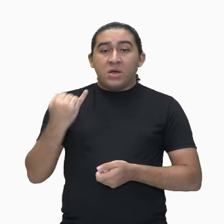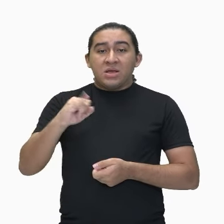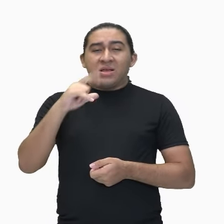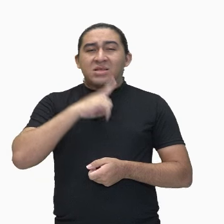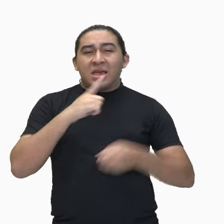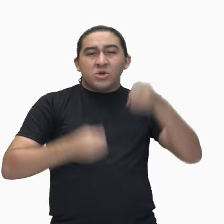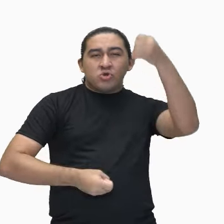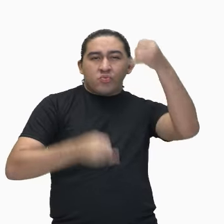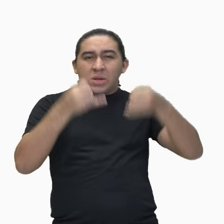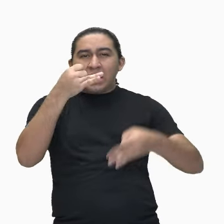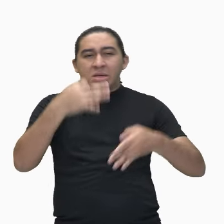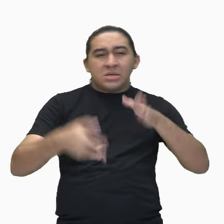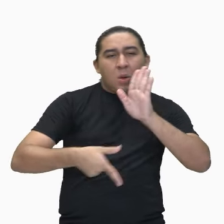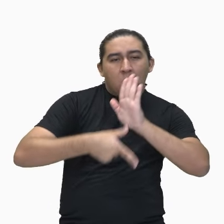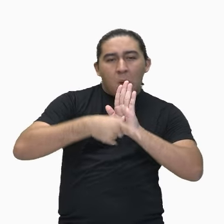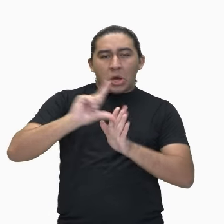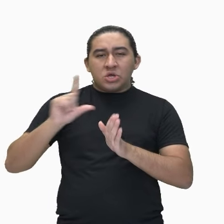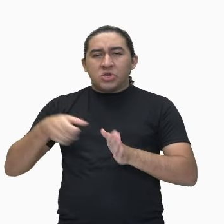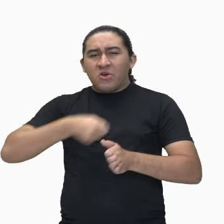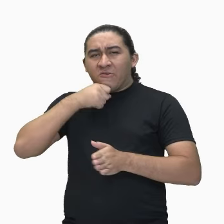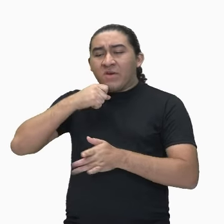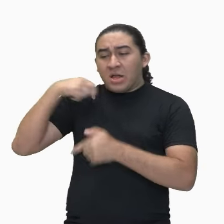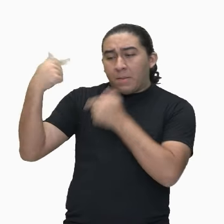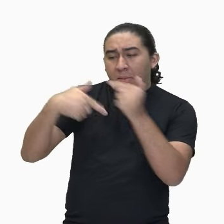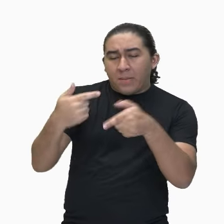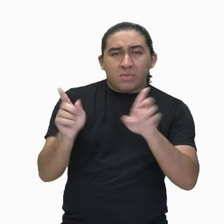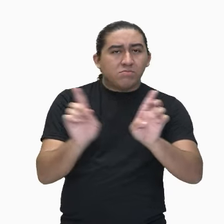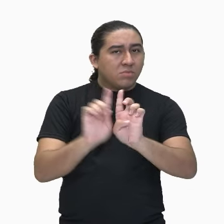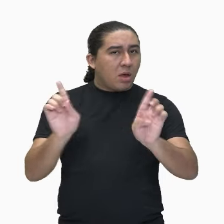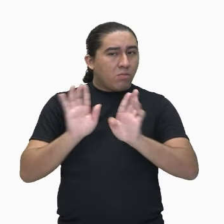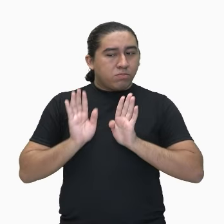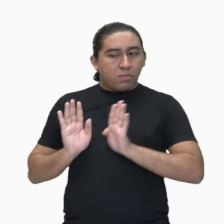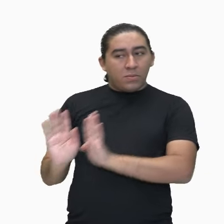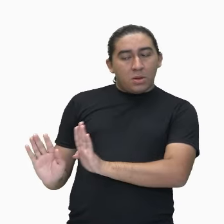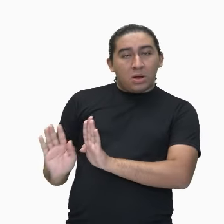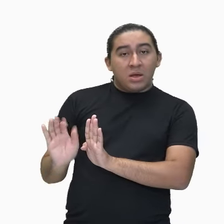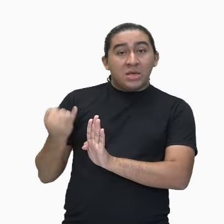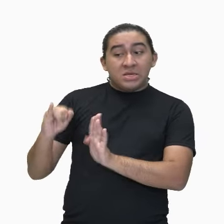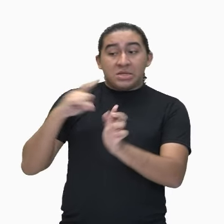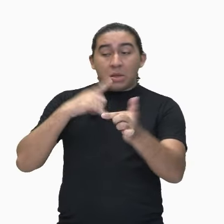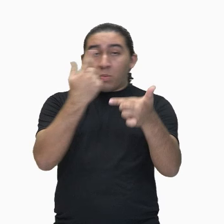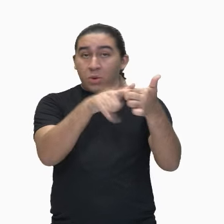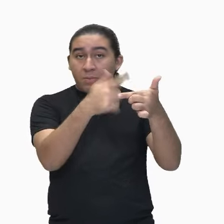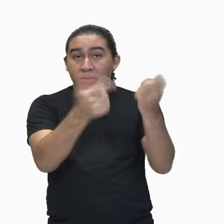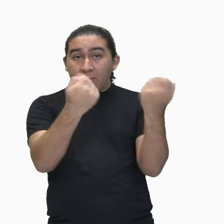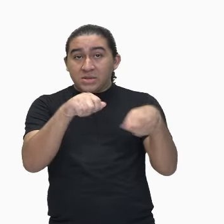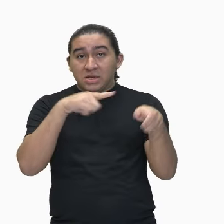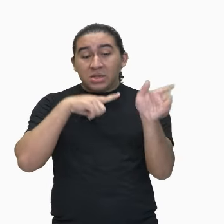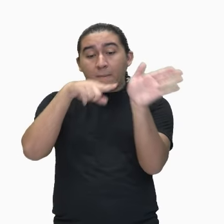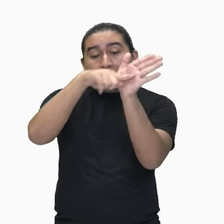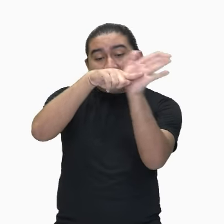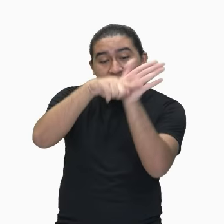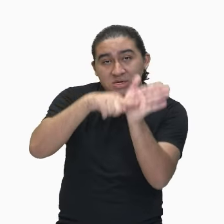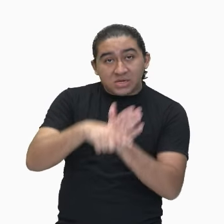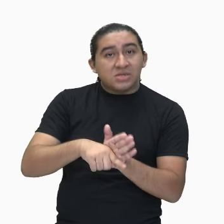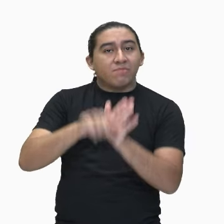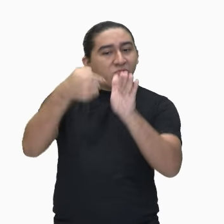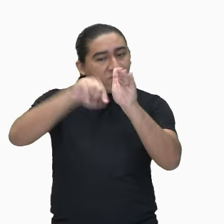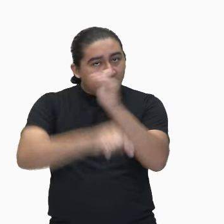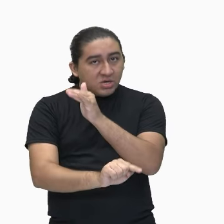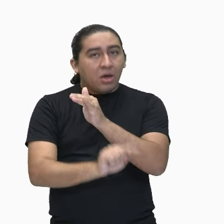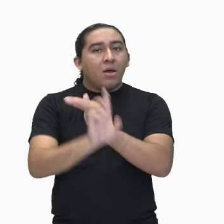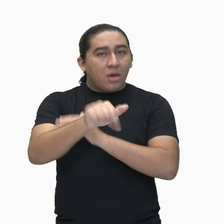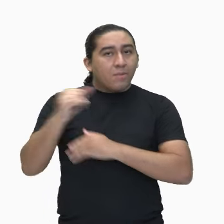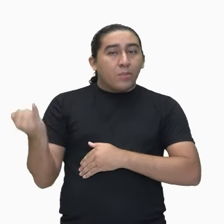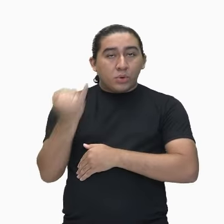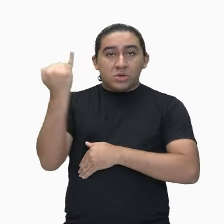explicações pré-estabelecidas, ou seja, o problema ele deve ser sempre investigado. Então isso é muito